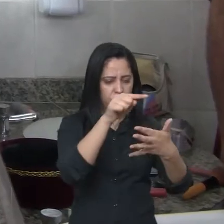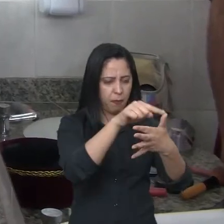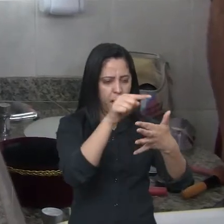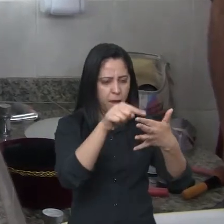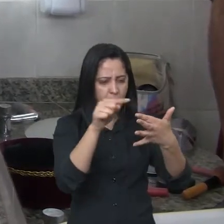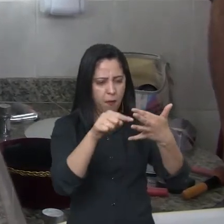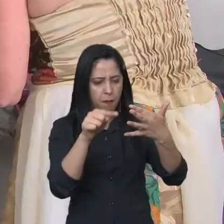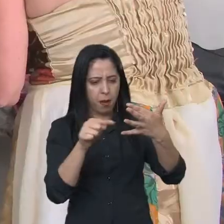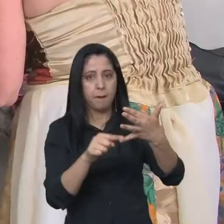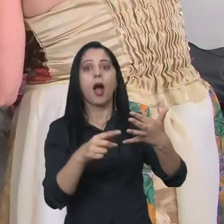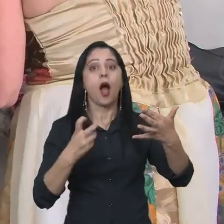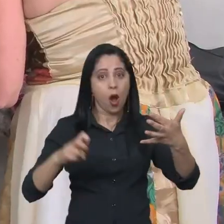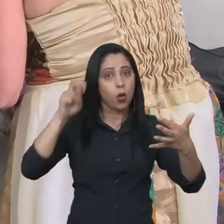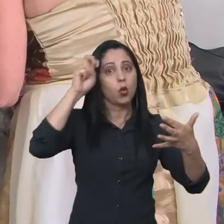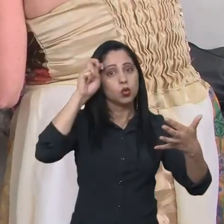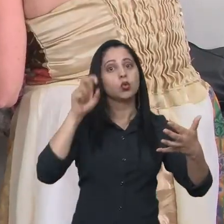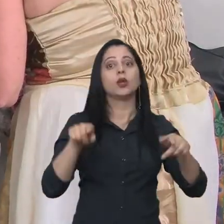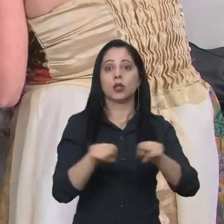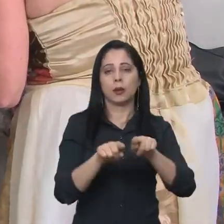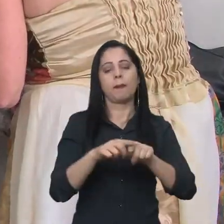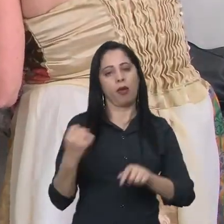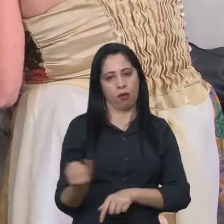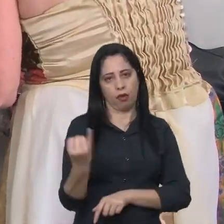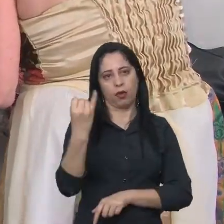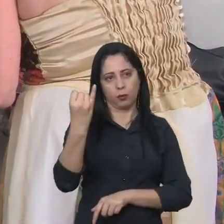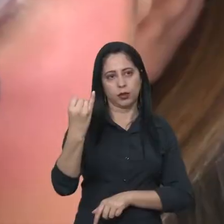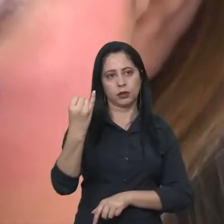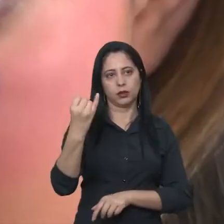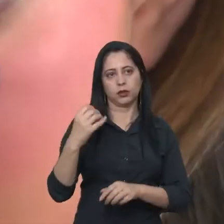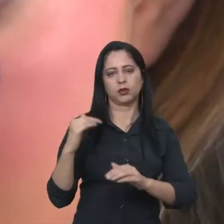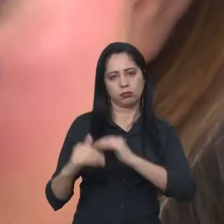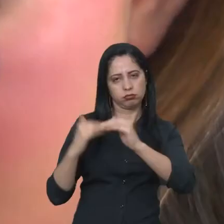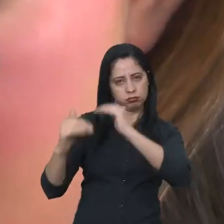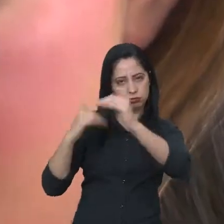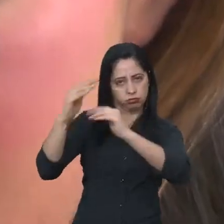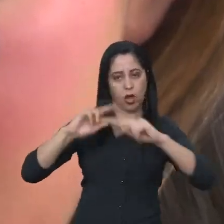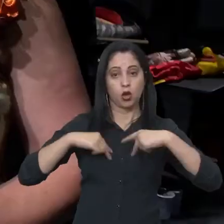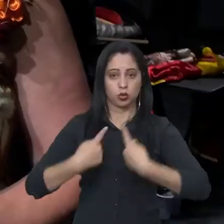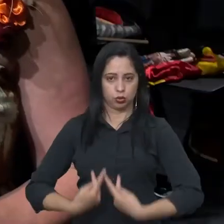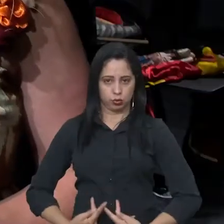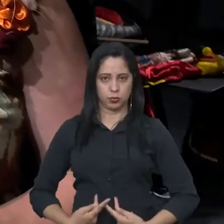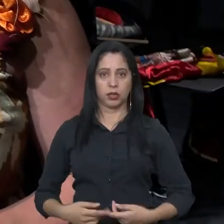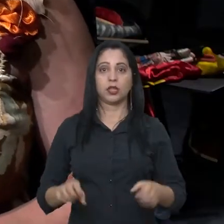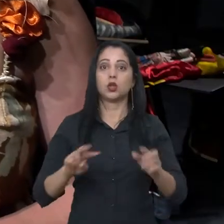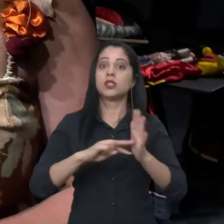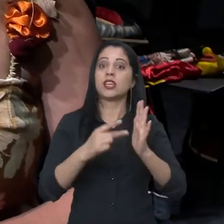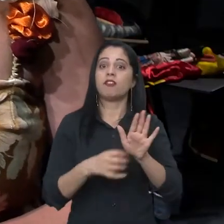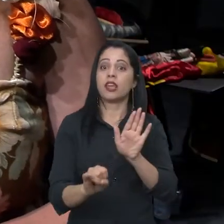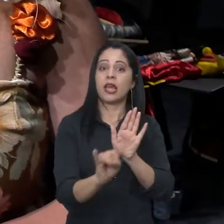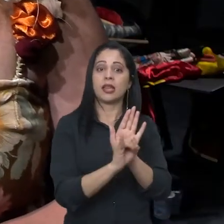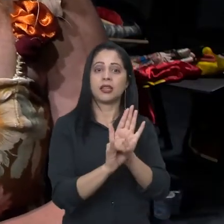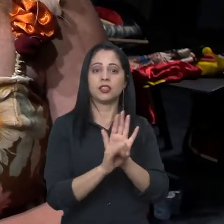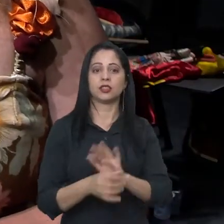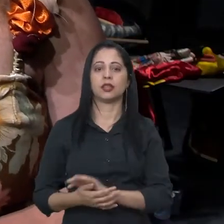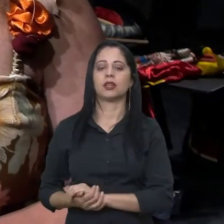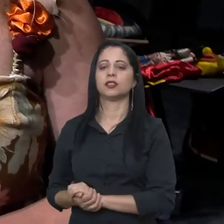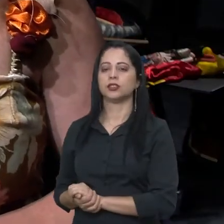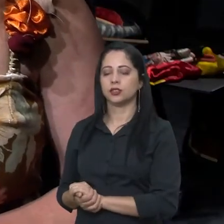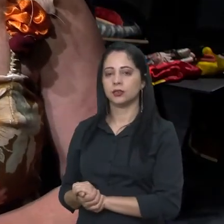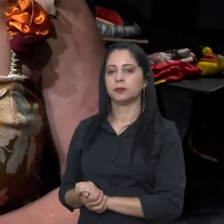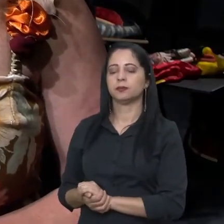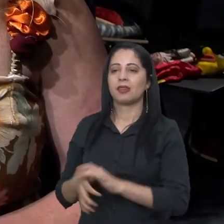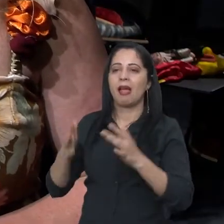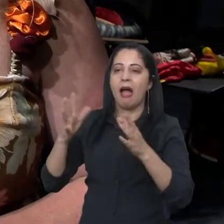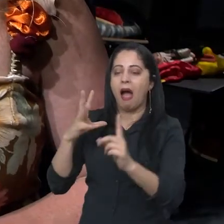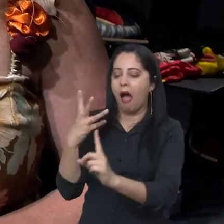para o desenvolvimento da humanidade e estando diretamente ligada à identidade de um povo. A arte, ela, por si só, ela fala,